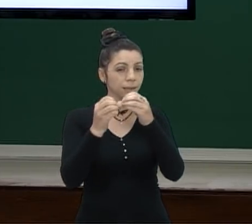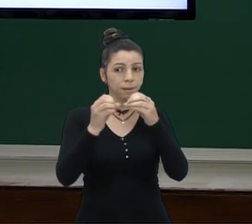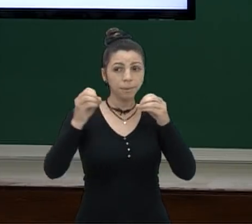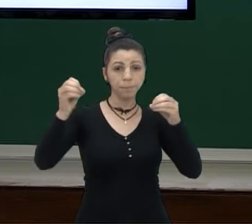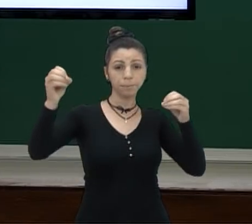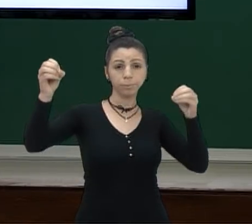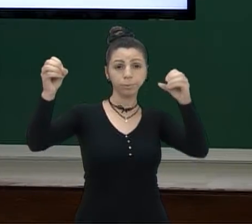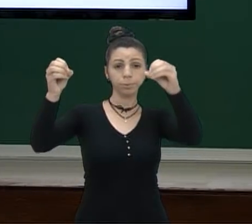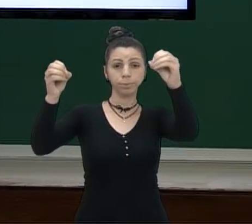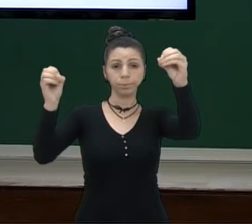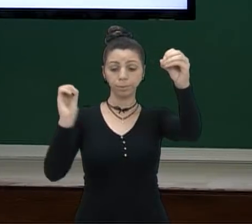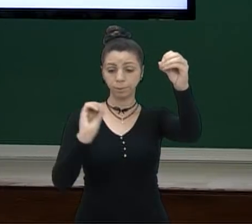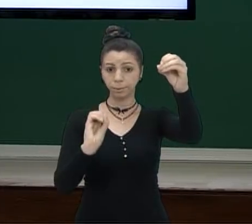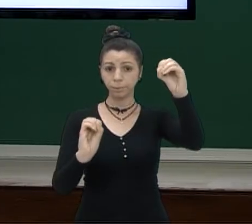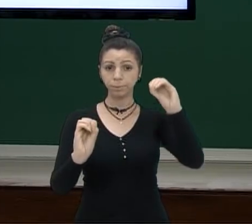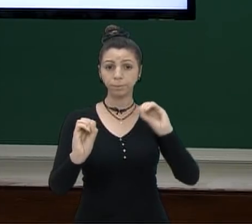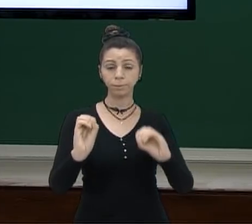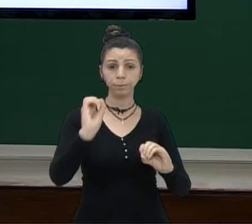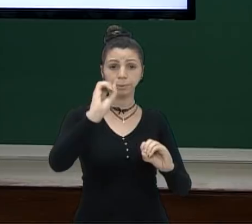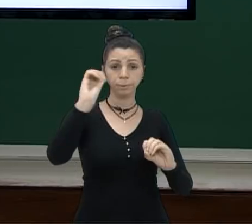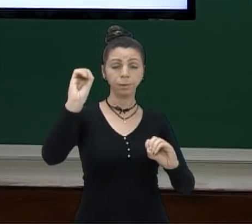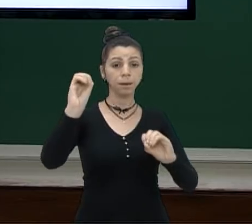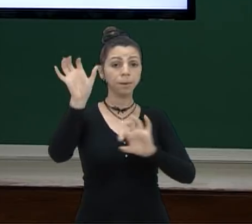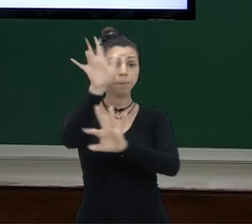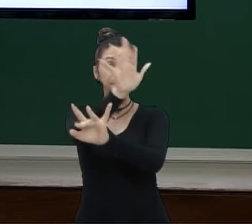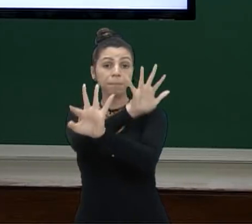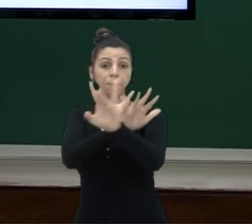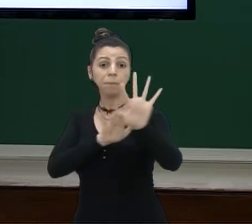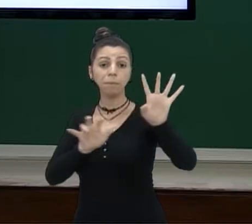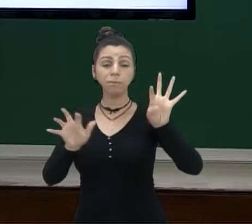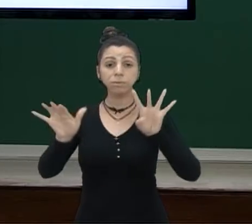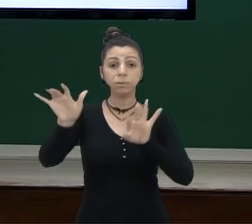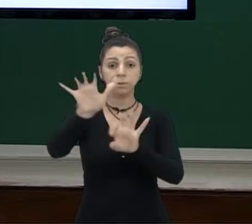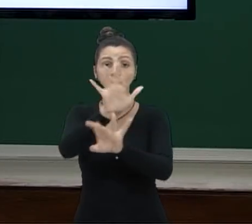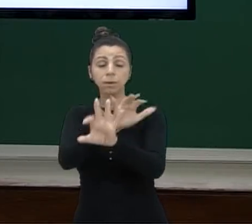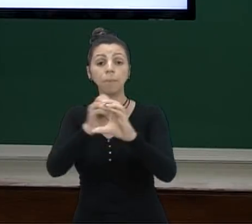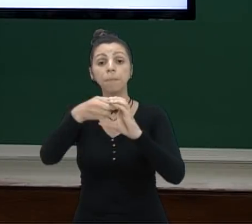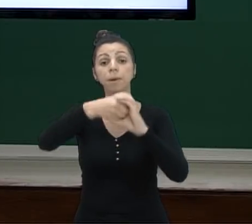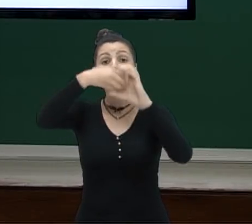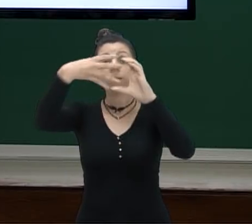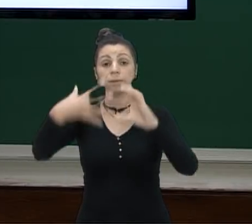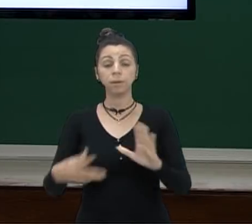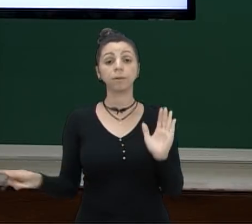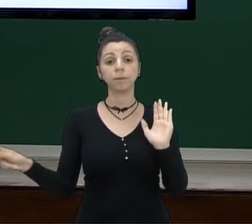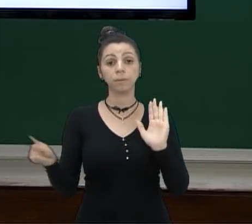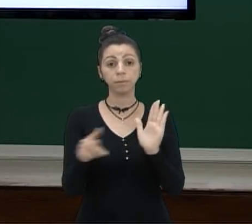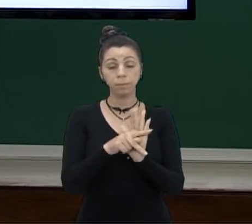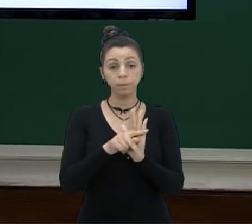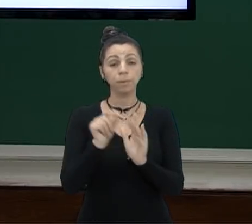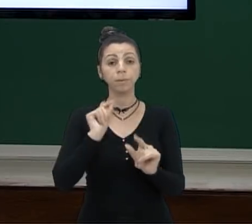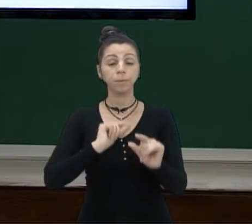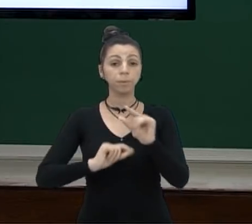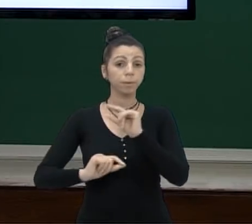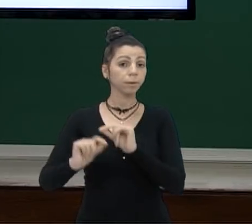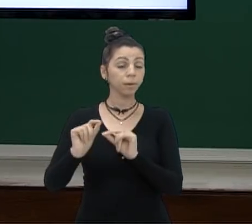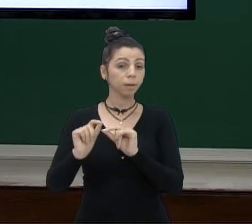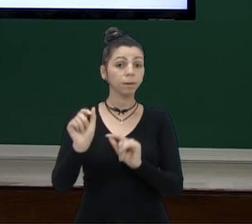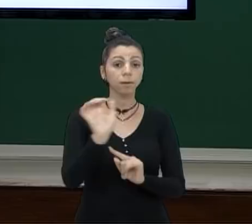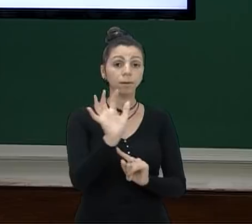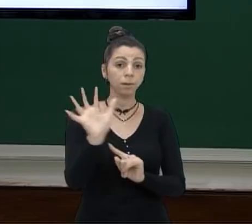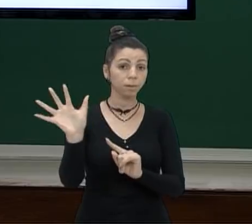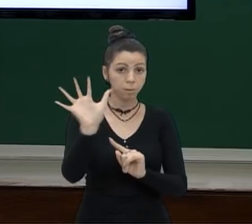afastadas e elas têm uma grande movimentação, que é uma característica do objeto estar no